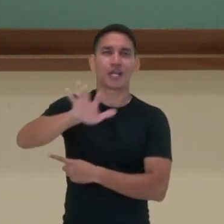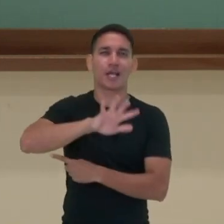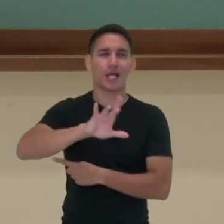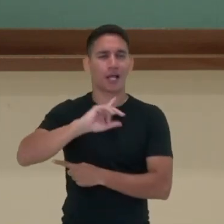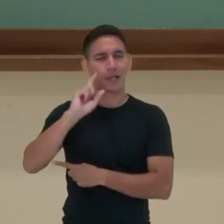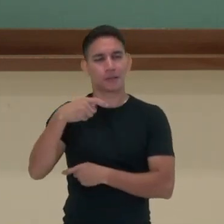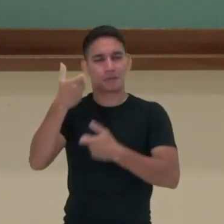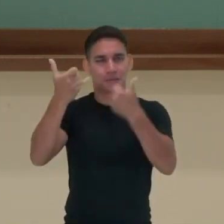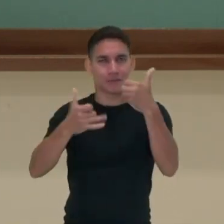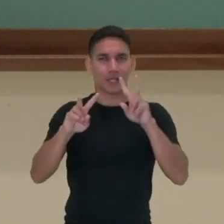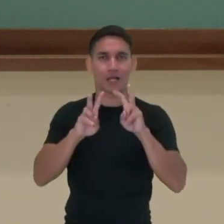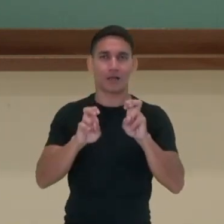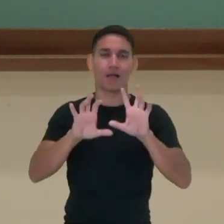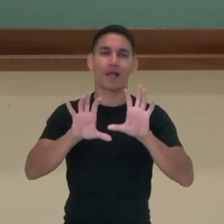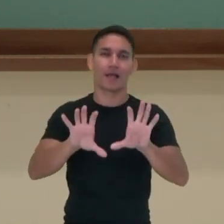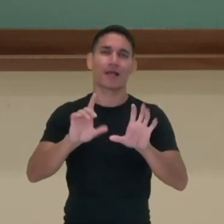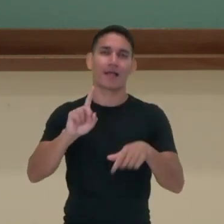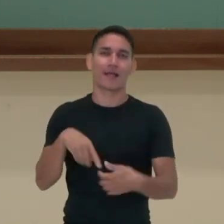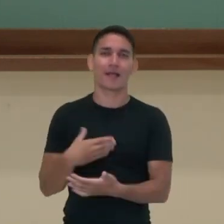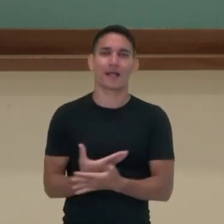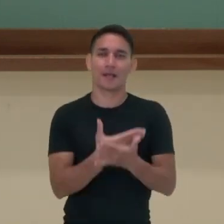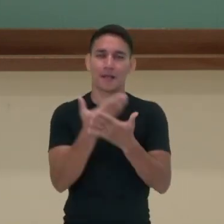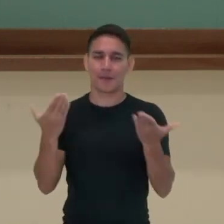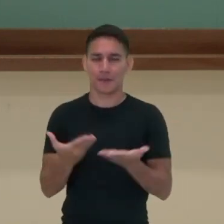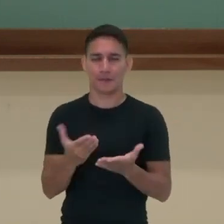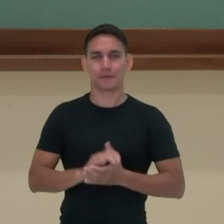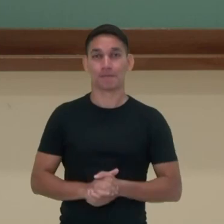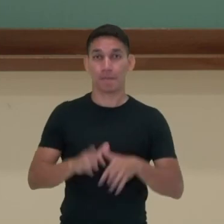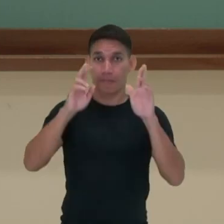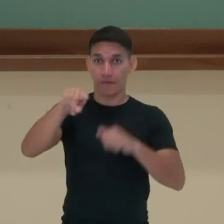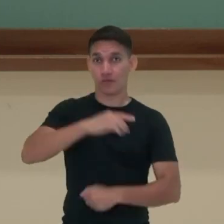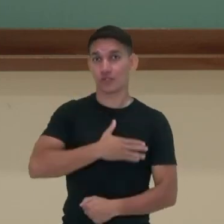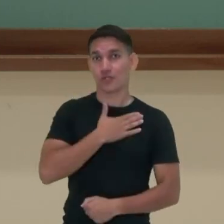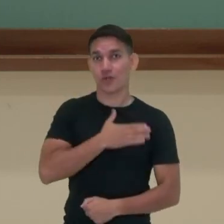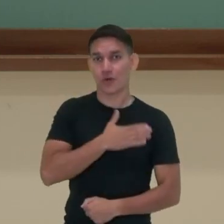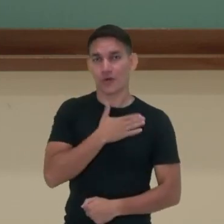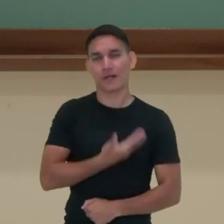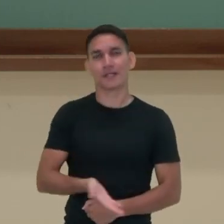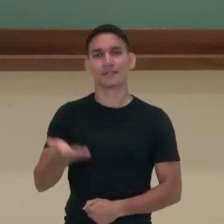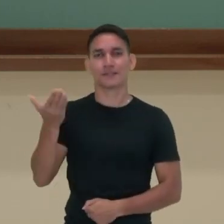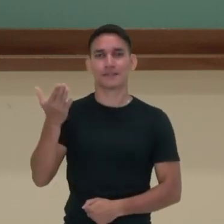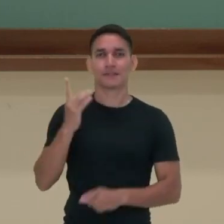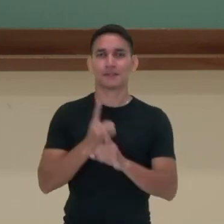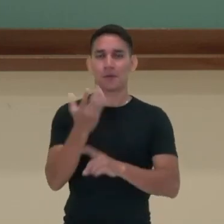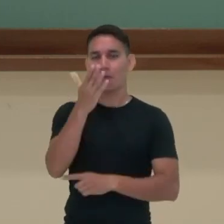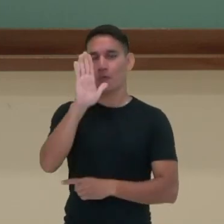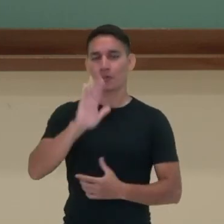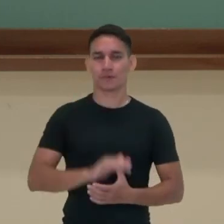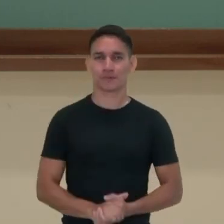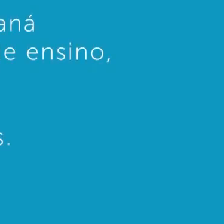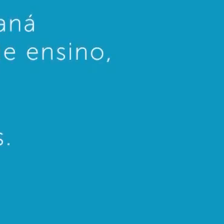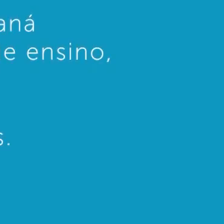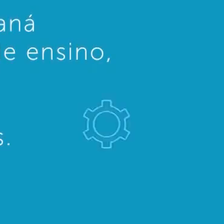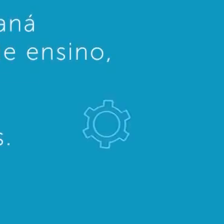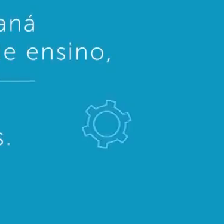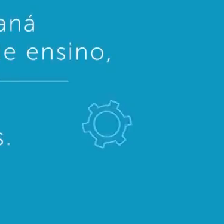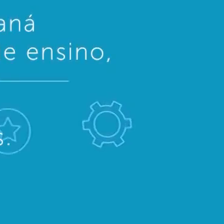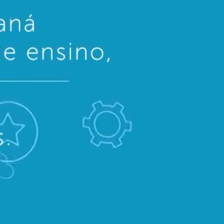aí da nossa aula desse momento. Então, espero que vocês tenham gostado. Até o nosso próximo encontro.